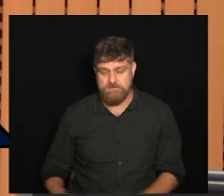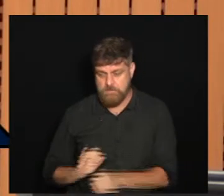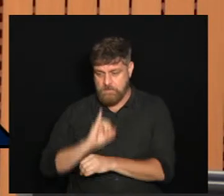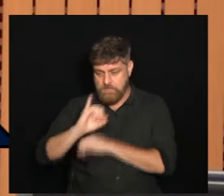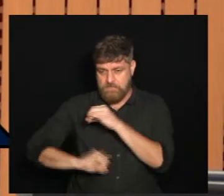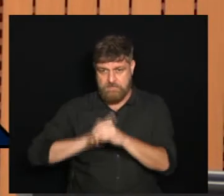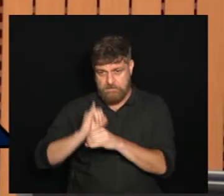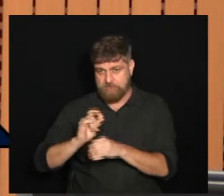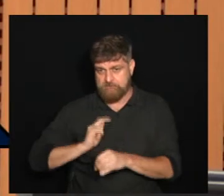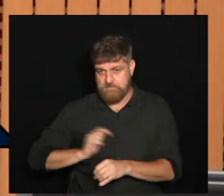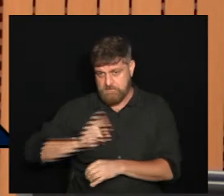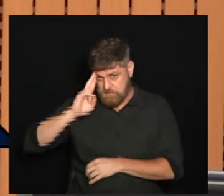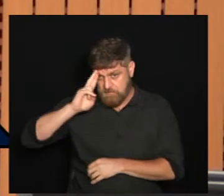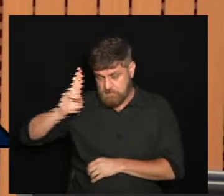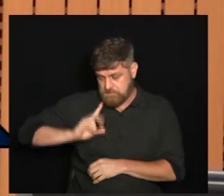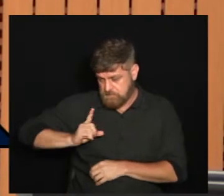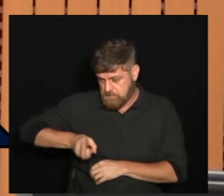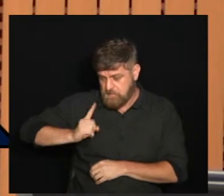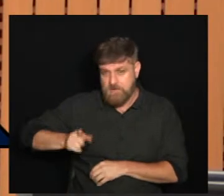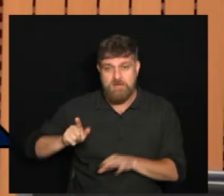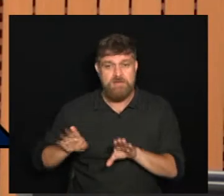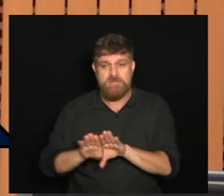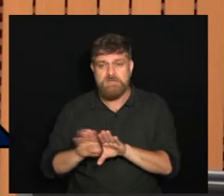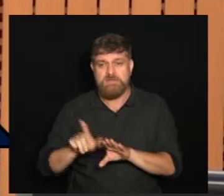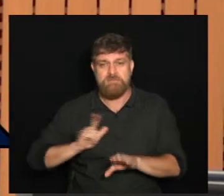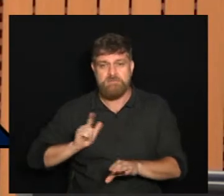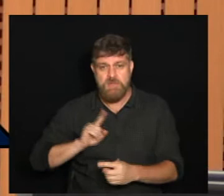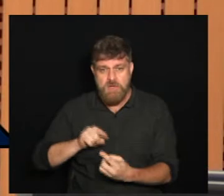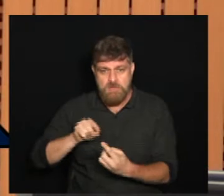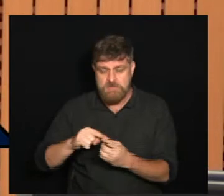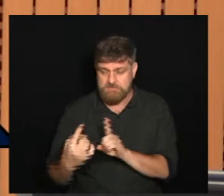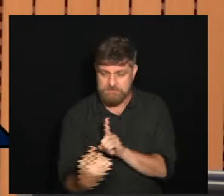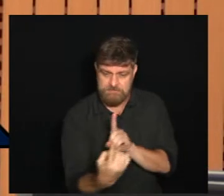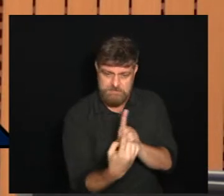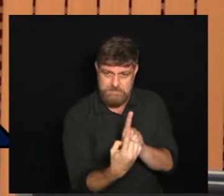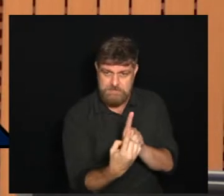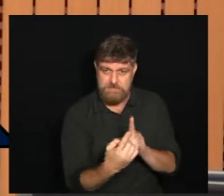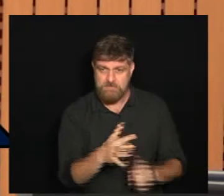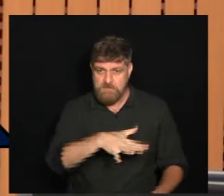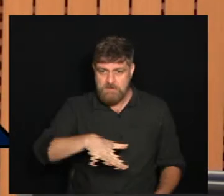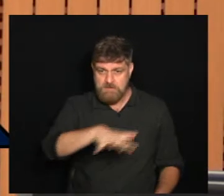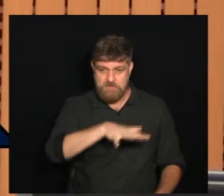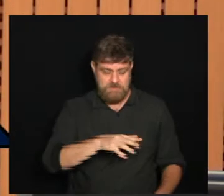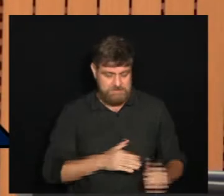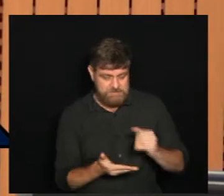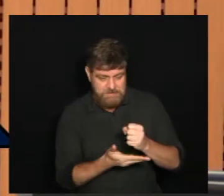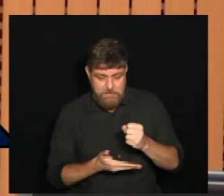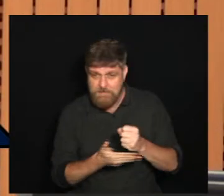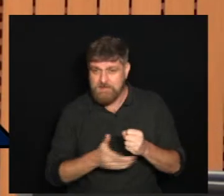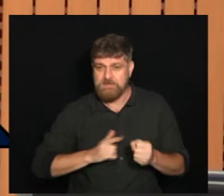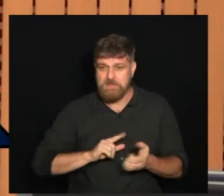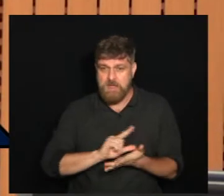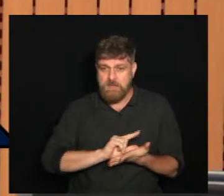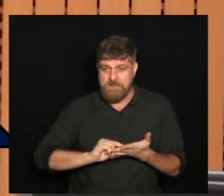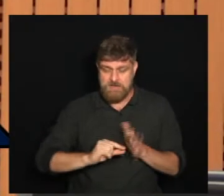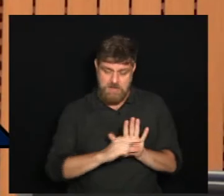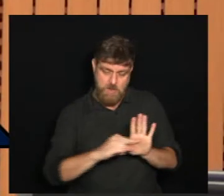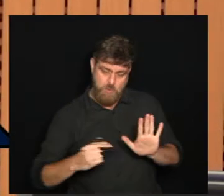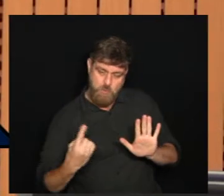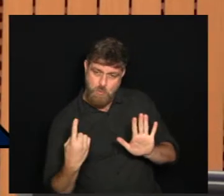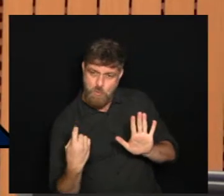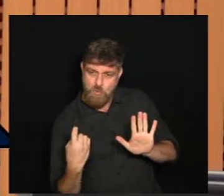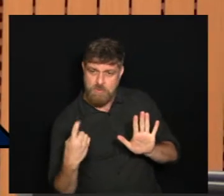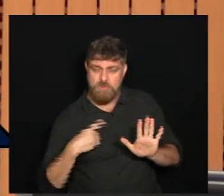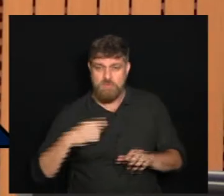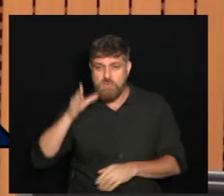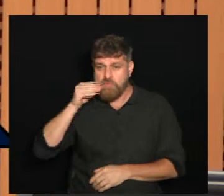a critério da chefia imediata, exclusivamente para atendimento a processos ou demandas essenciais. Parágrafo único. Os